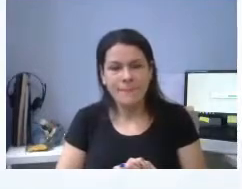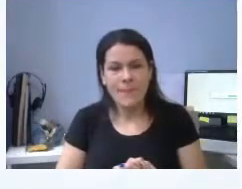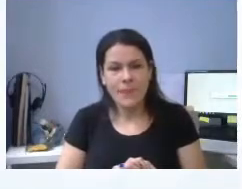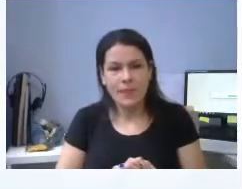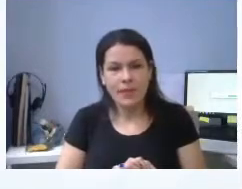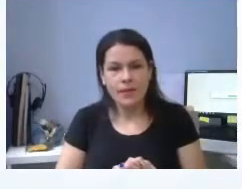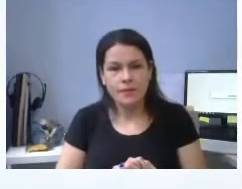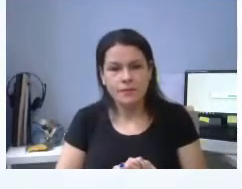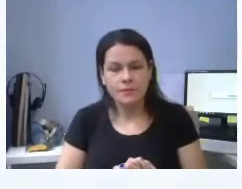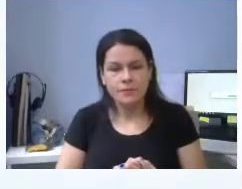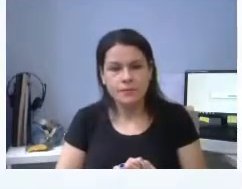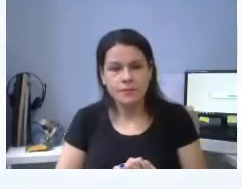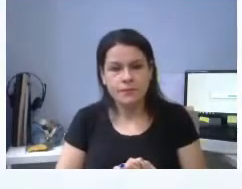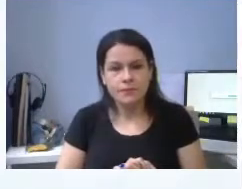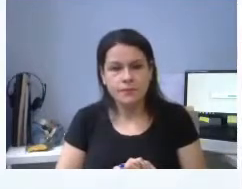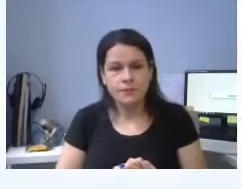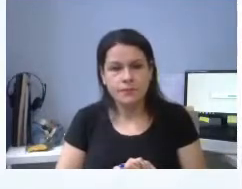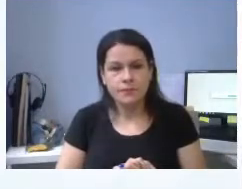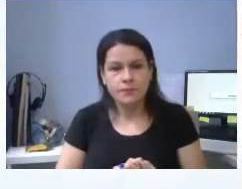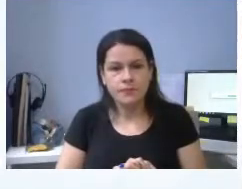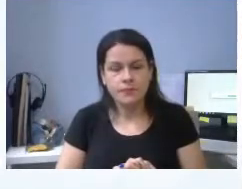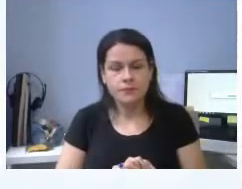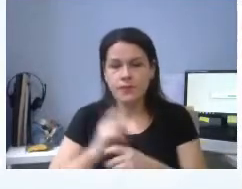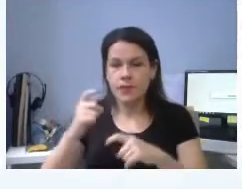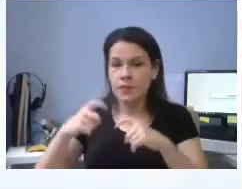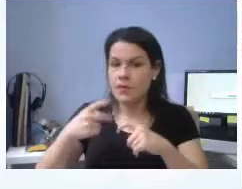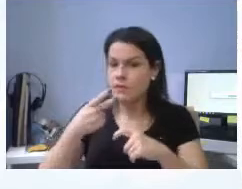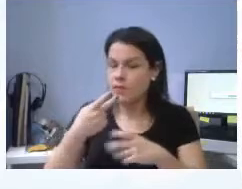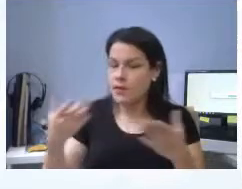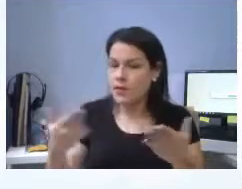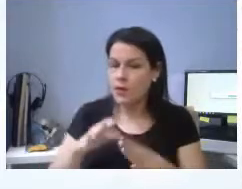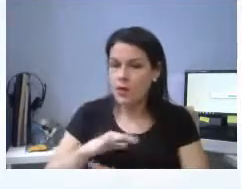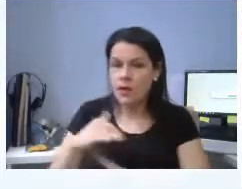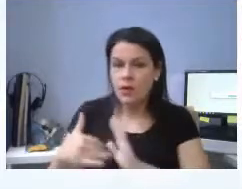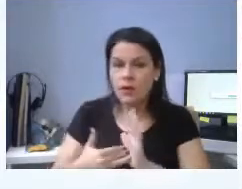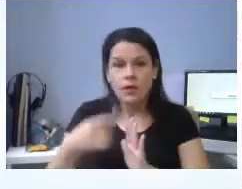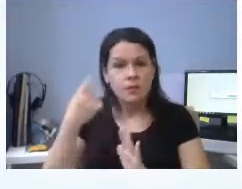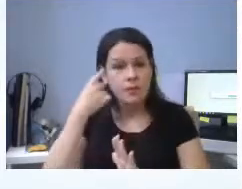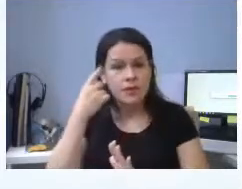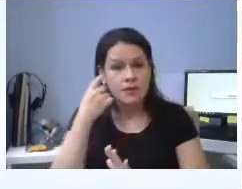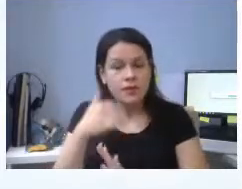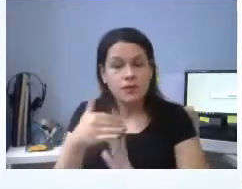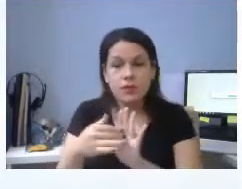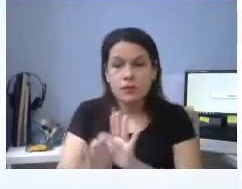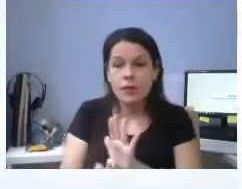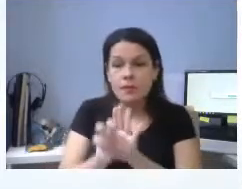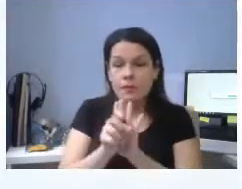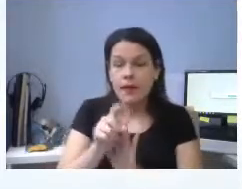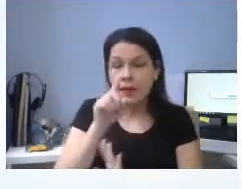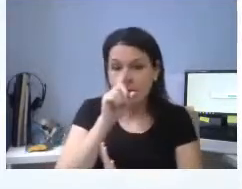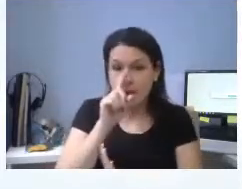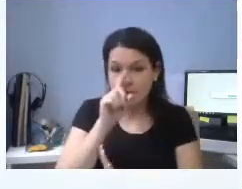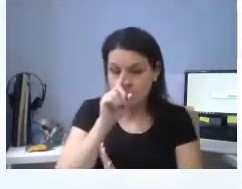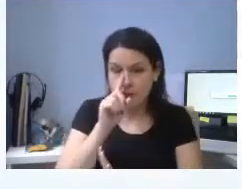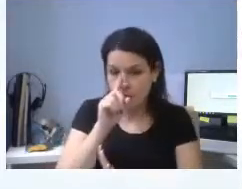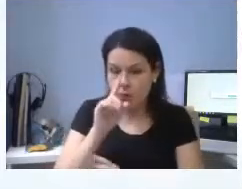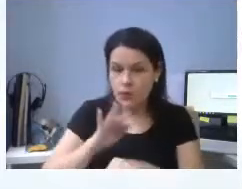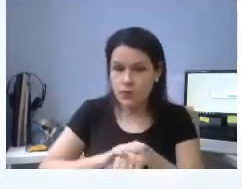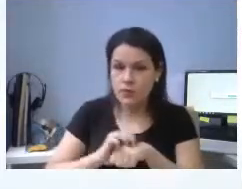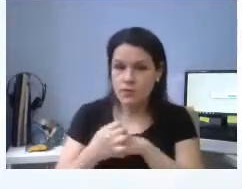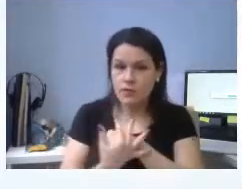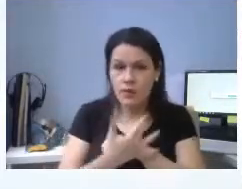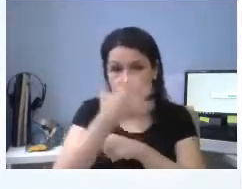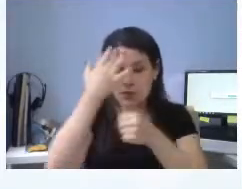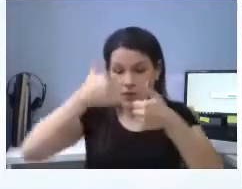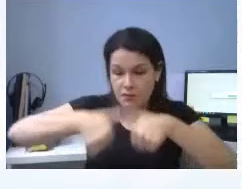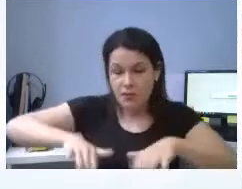de alto risco para se expor ao coronavírus, elas devem ficar